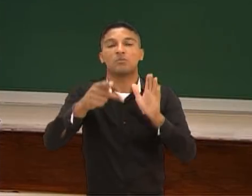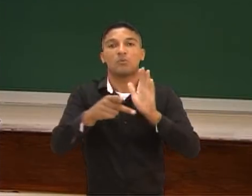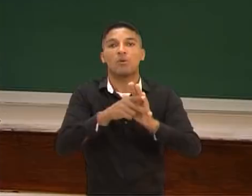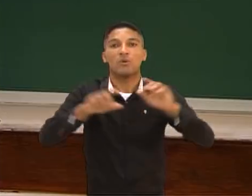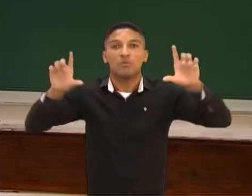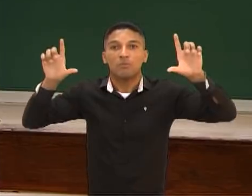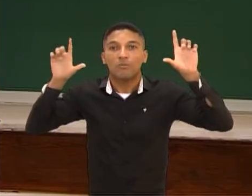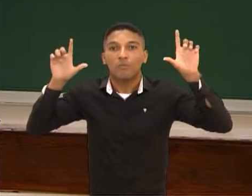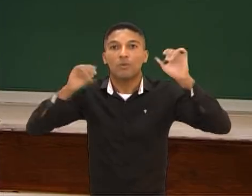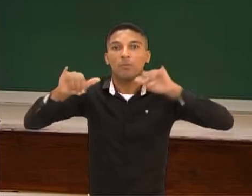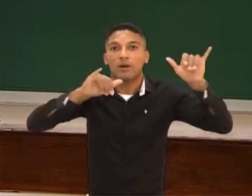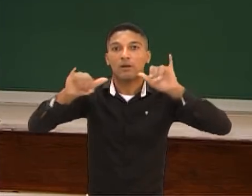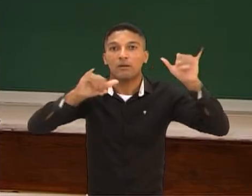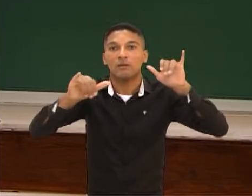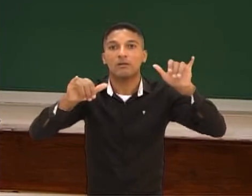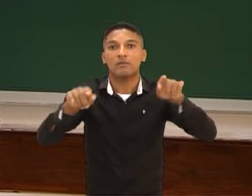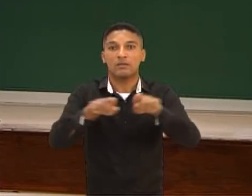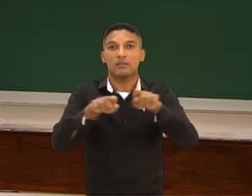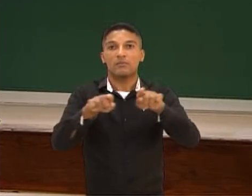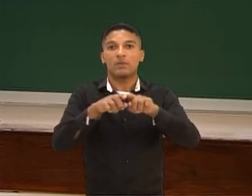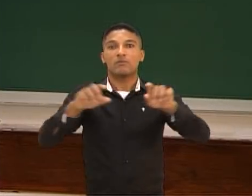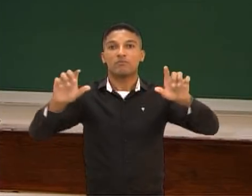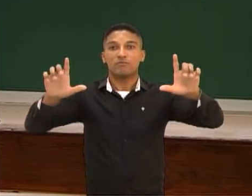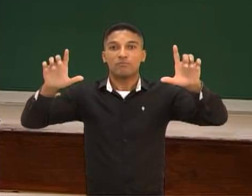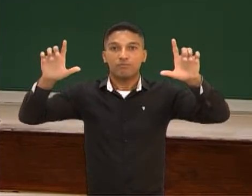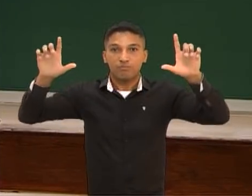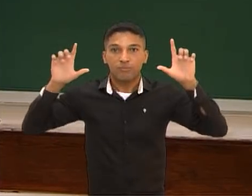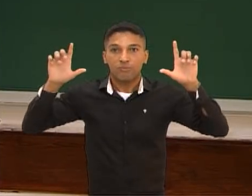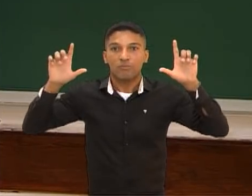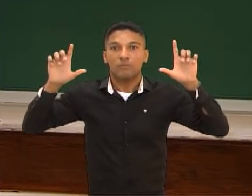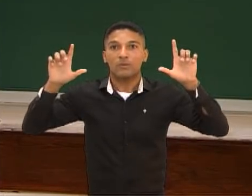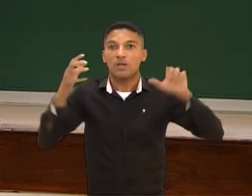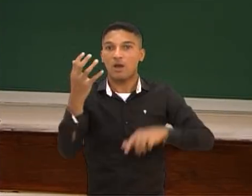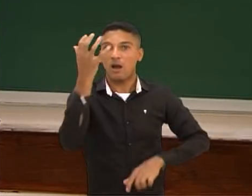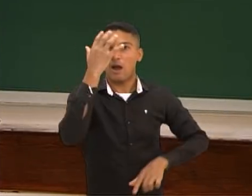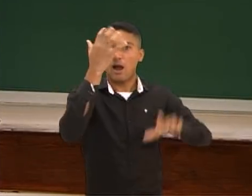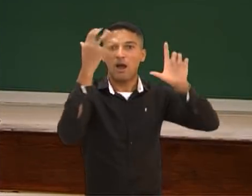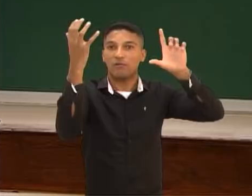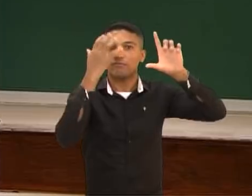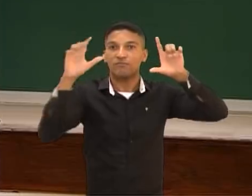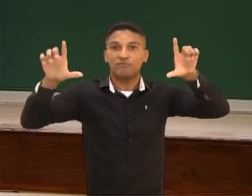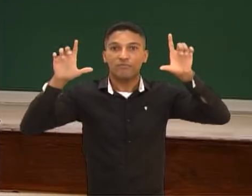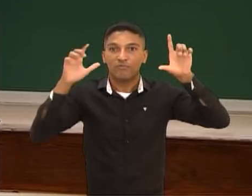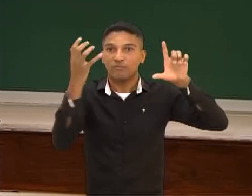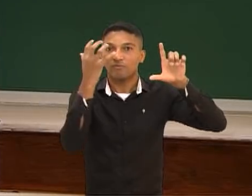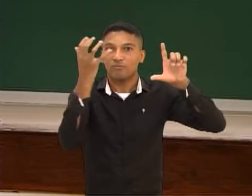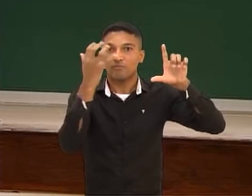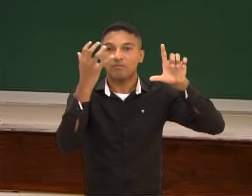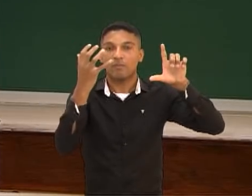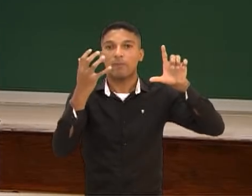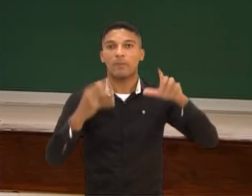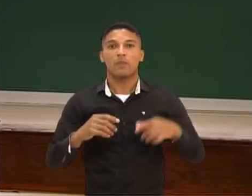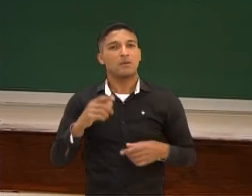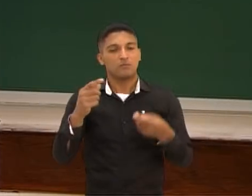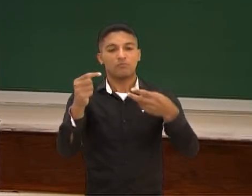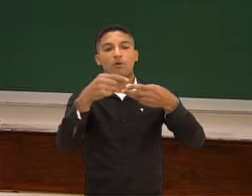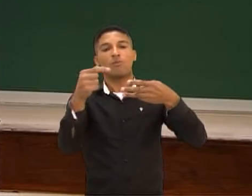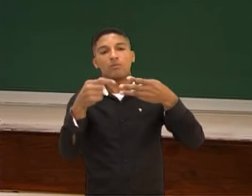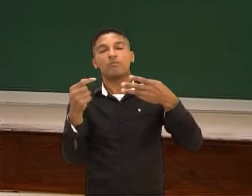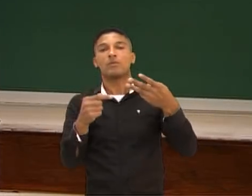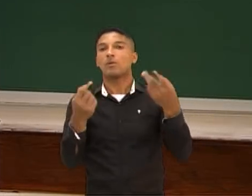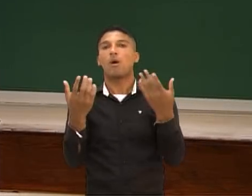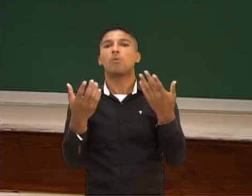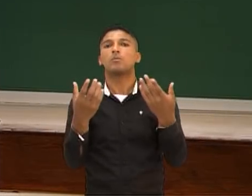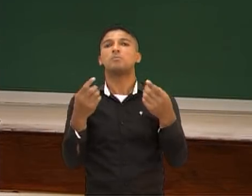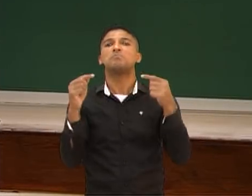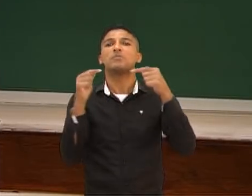de cada gênero discursivo, né, pertencente aí a essas categorias, digamos assim, né, quando